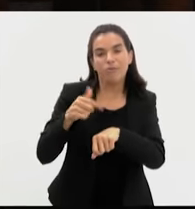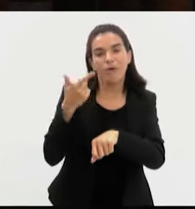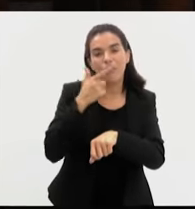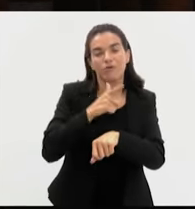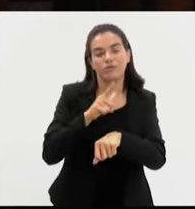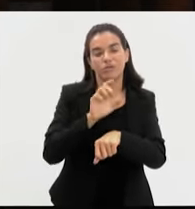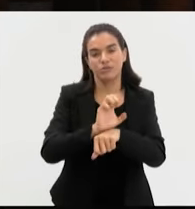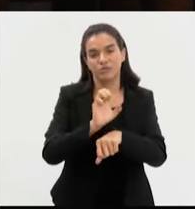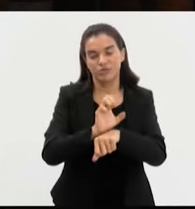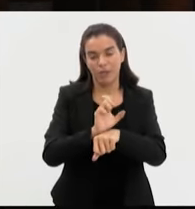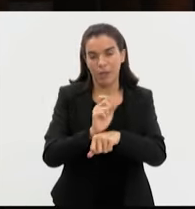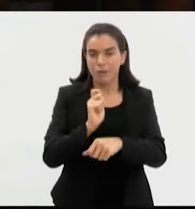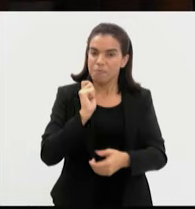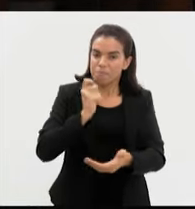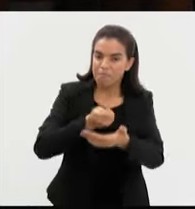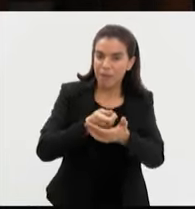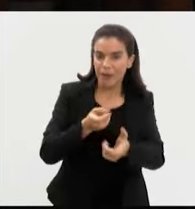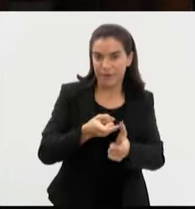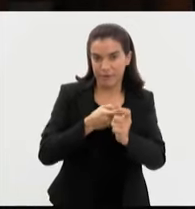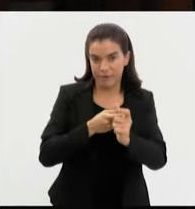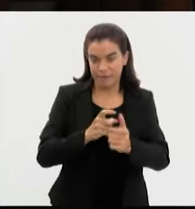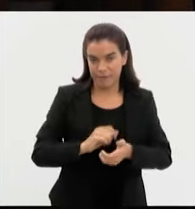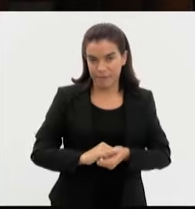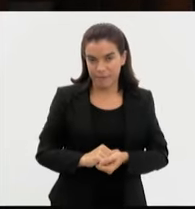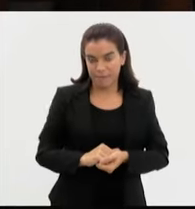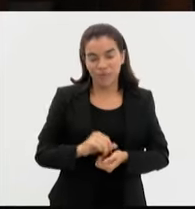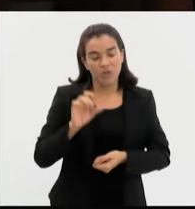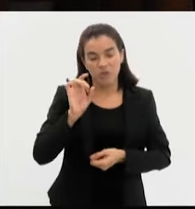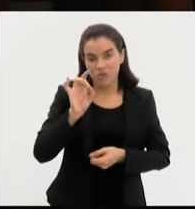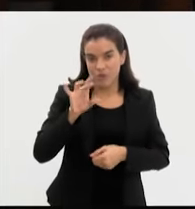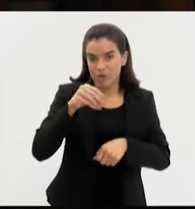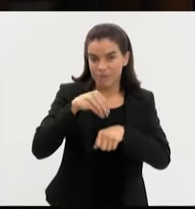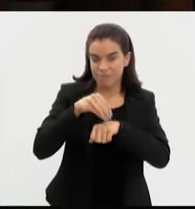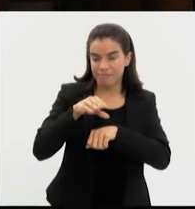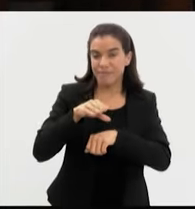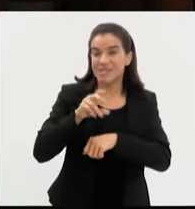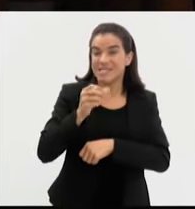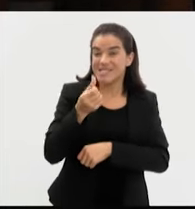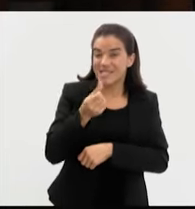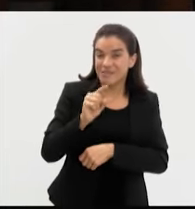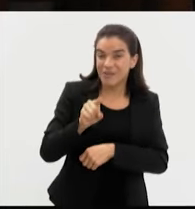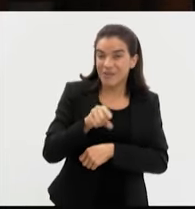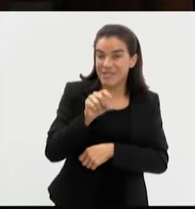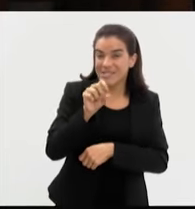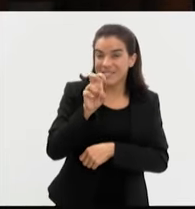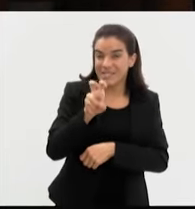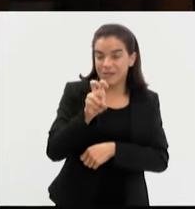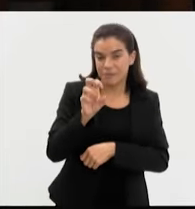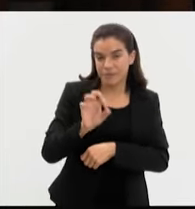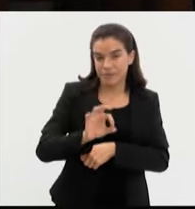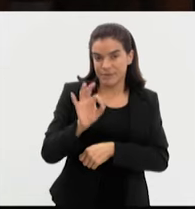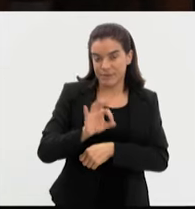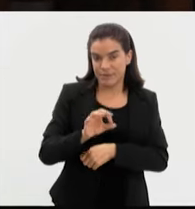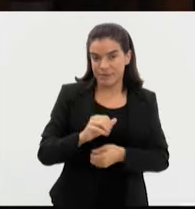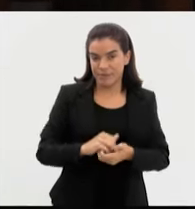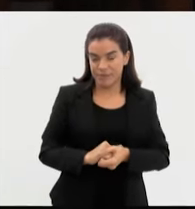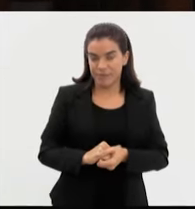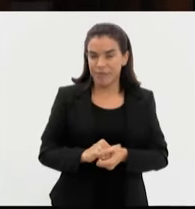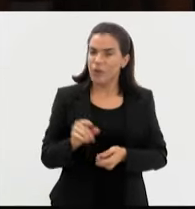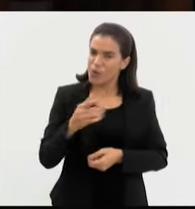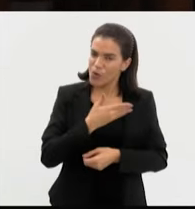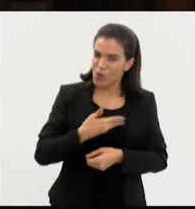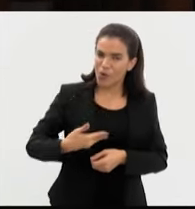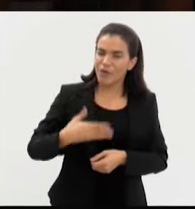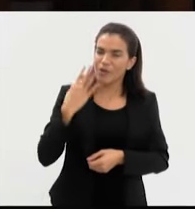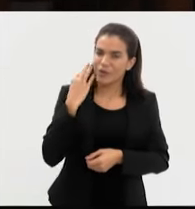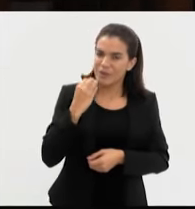momento muito difícil Então é só para esclarecer sobre 6,5 do ano passado e desse ano que o governador cludio c tem ciência